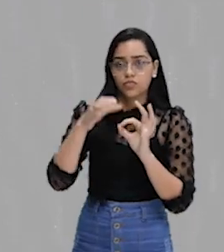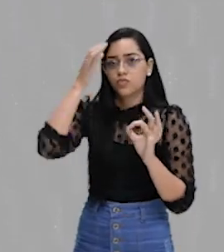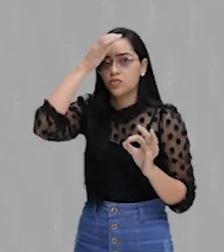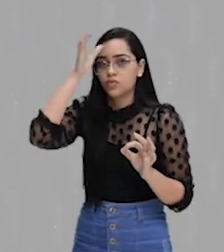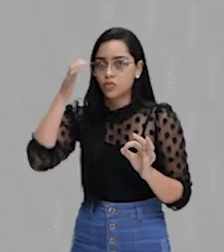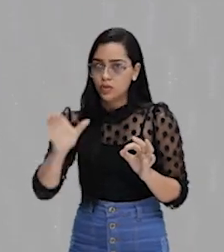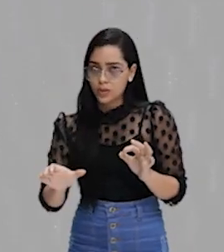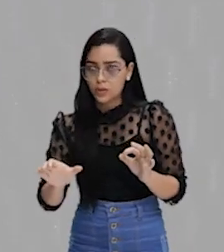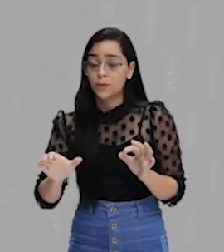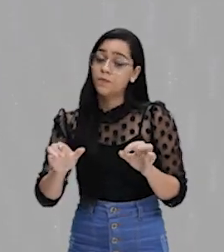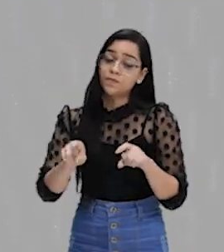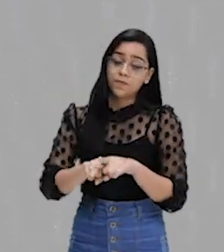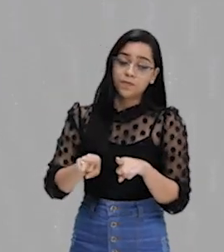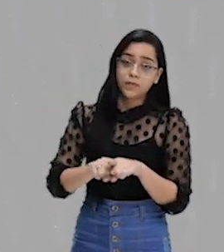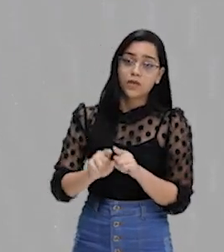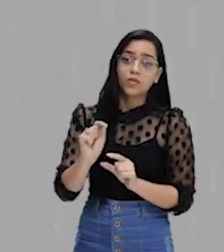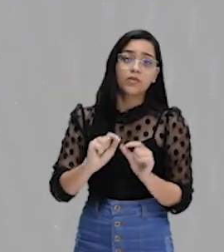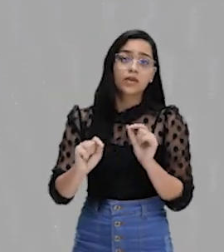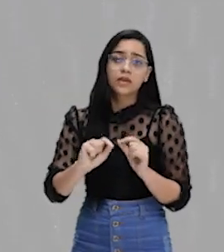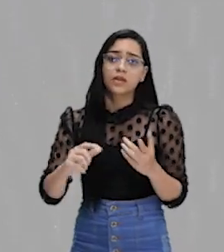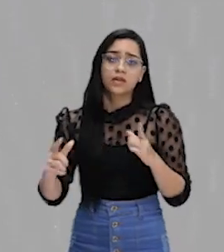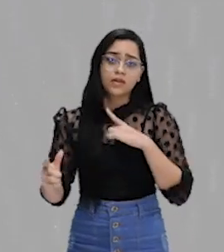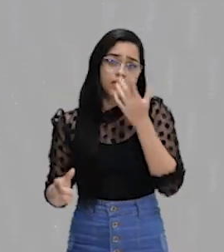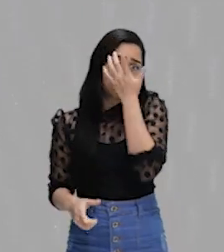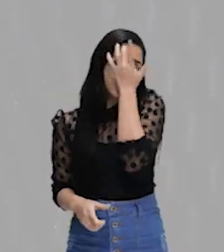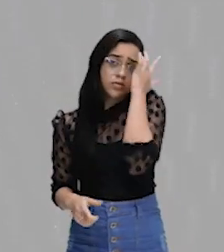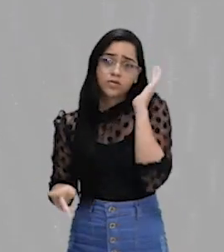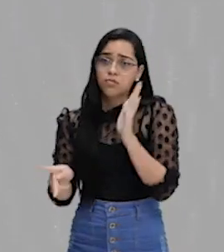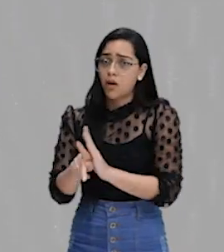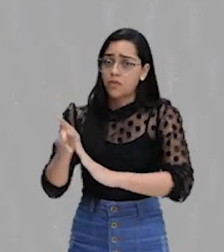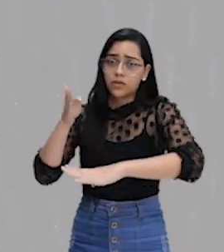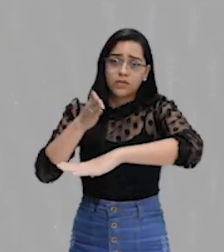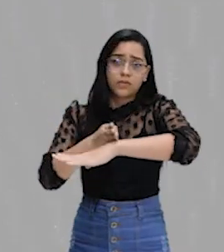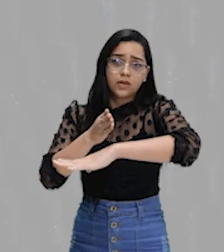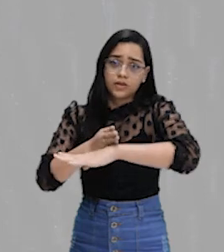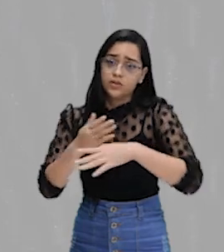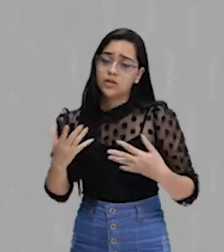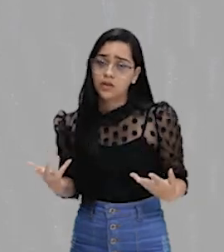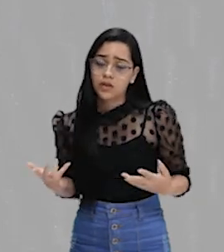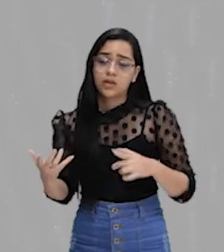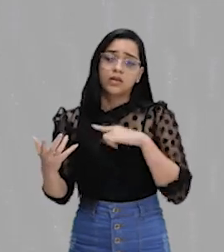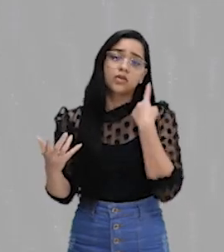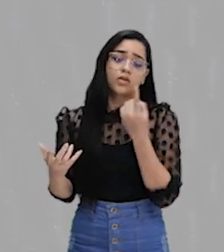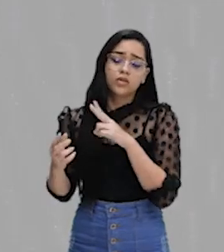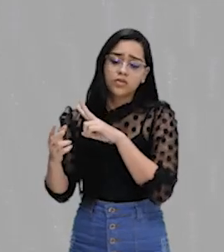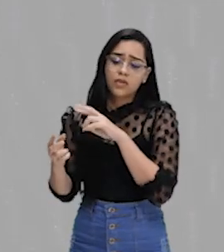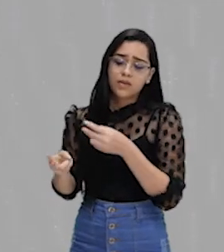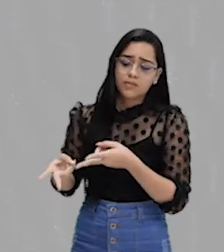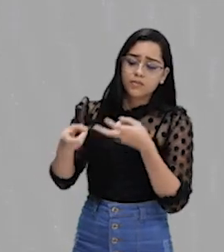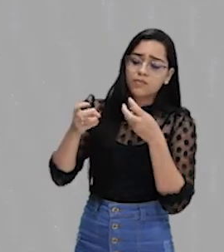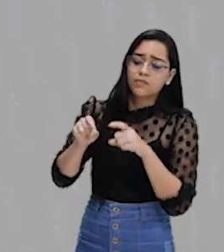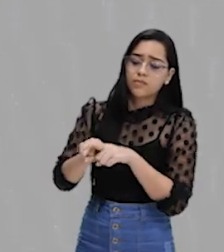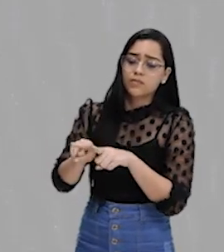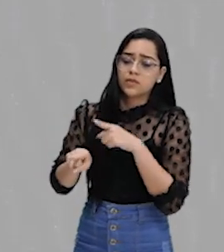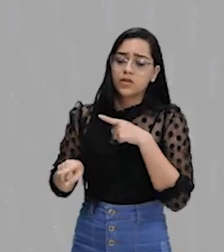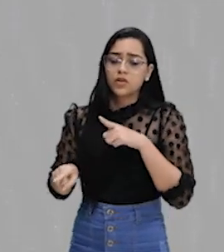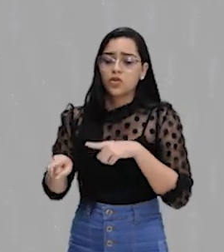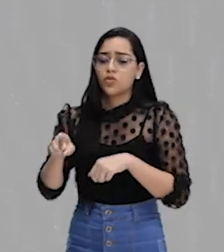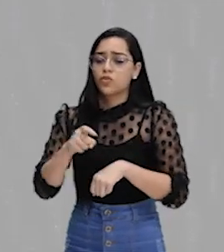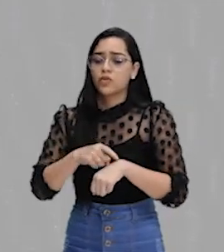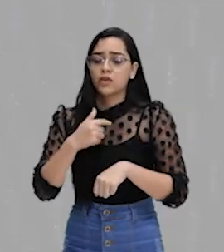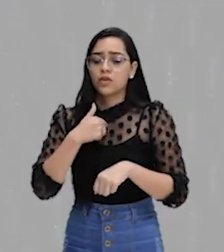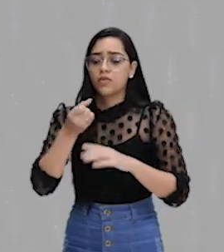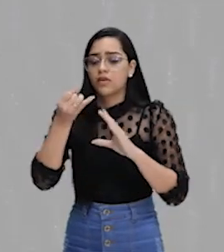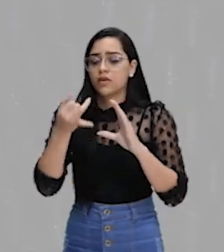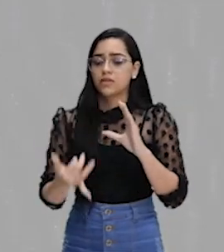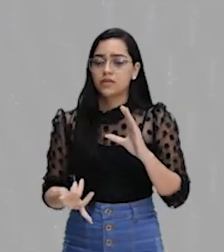cultural e que, na verdade, eles são homens da Idade Média. E nós vamos observar, no momento que eu